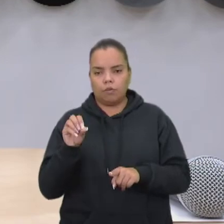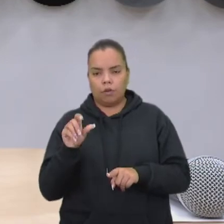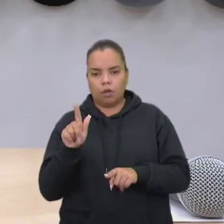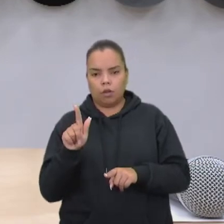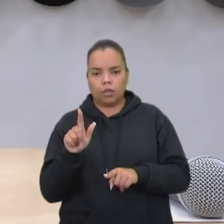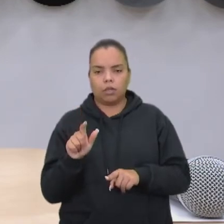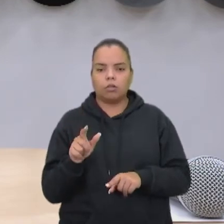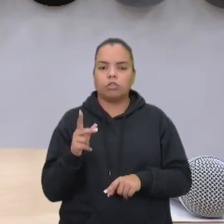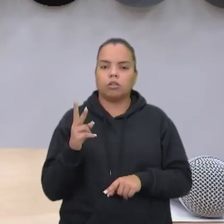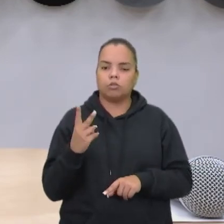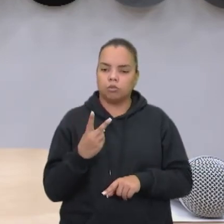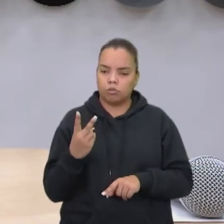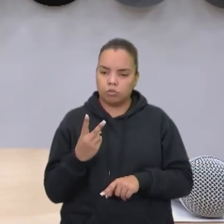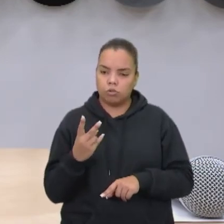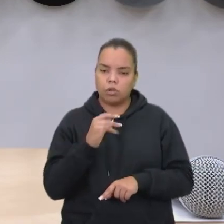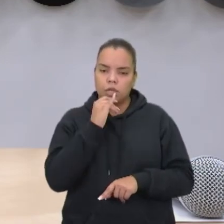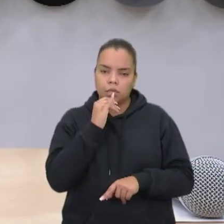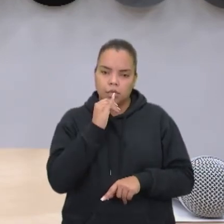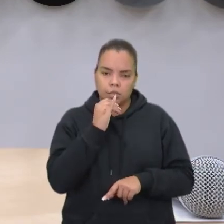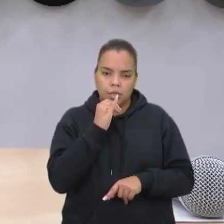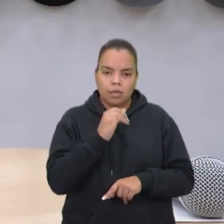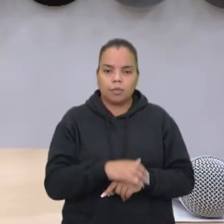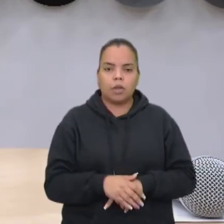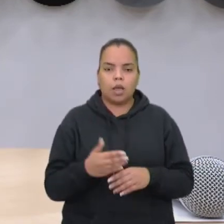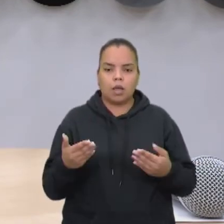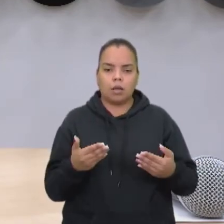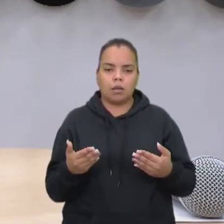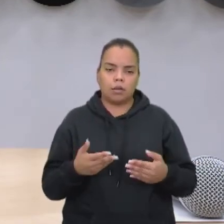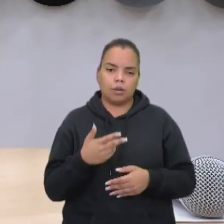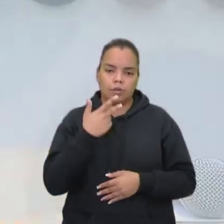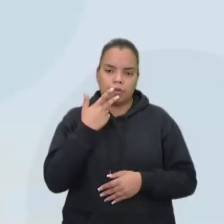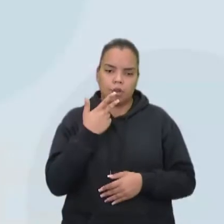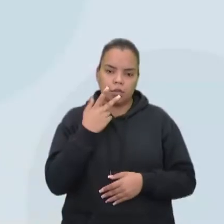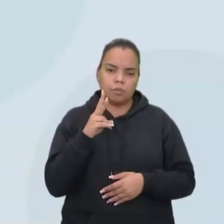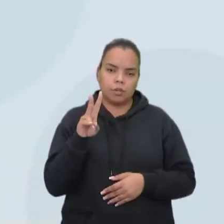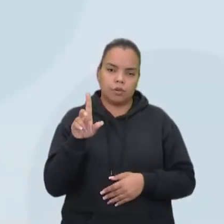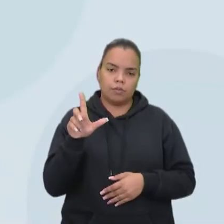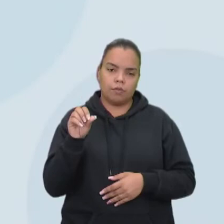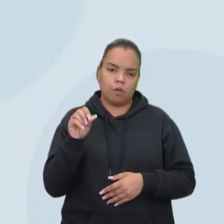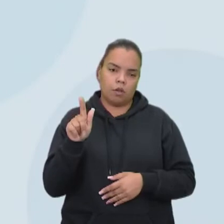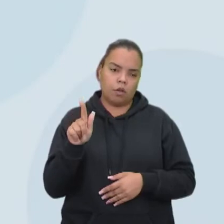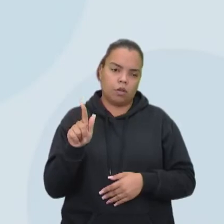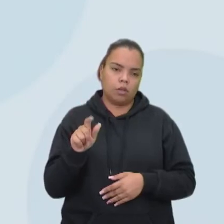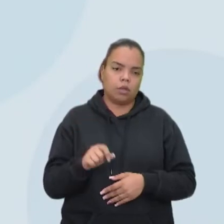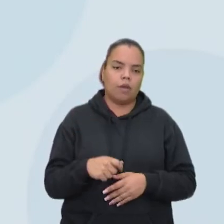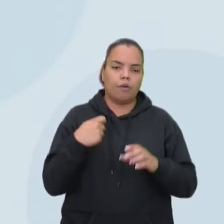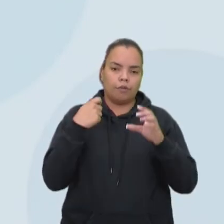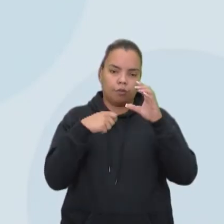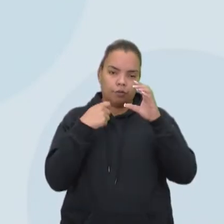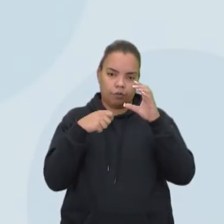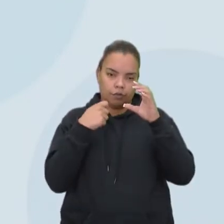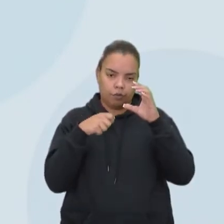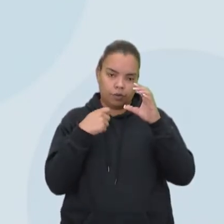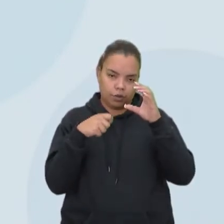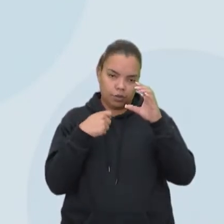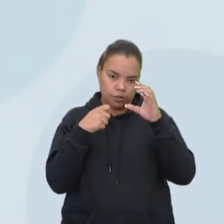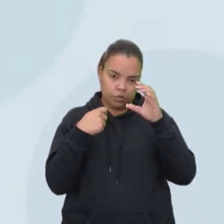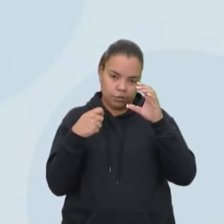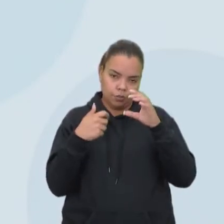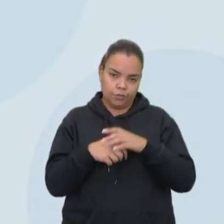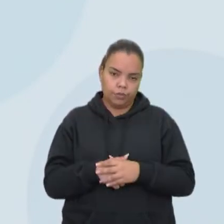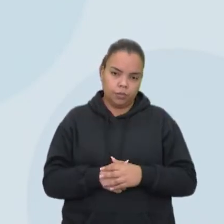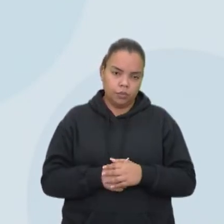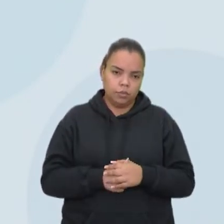trouxe os dois exemplos para vocês. E aí vamos falar então sobre ele. O vlog tá aqui, ó. O videoblog, né, que chama, em